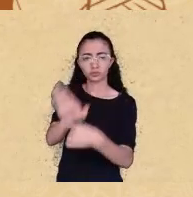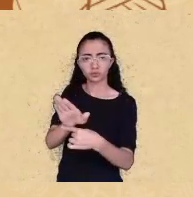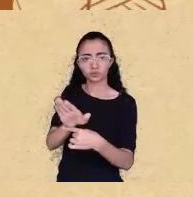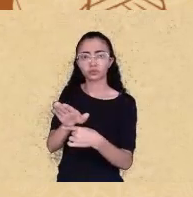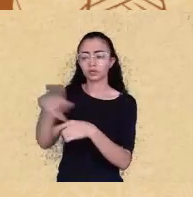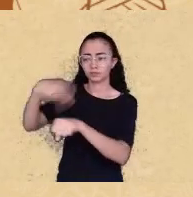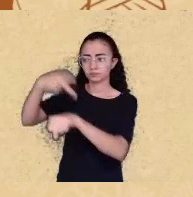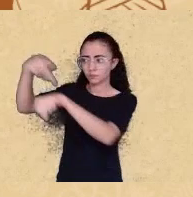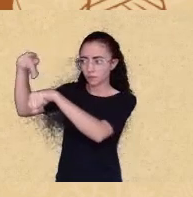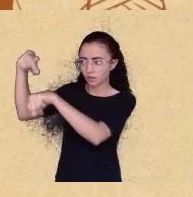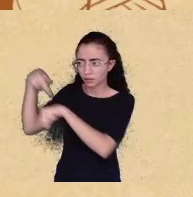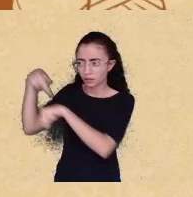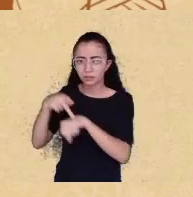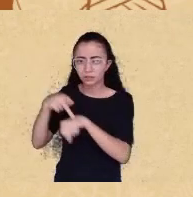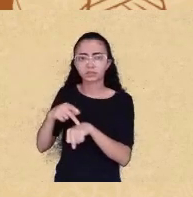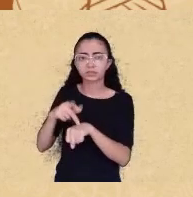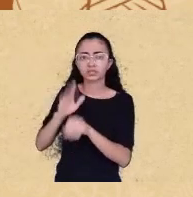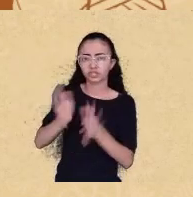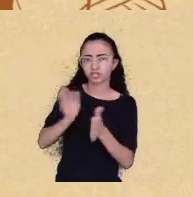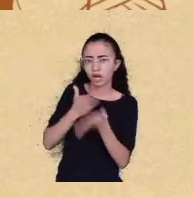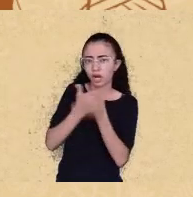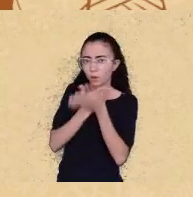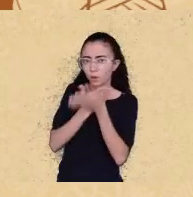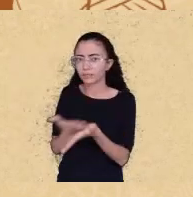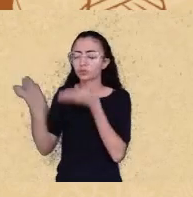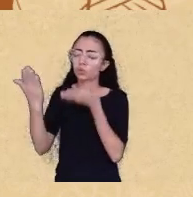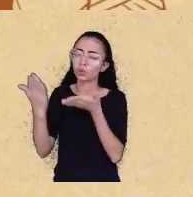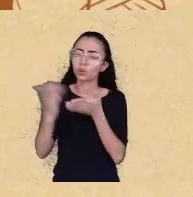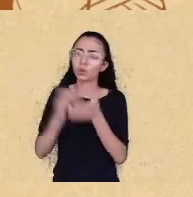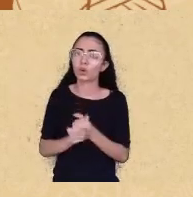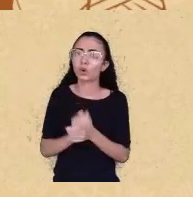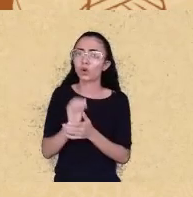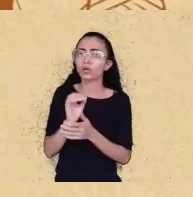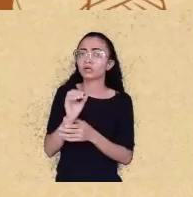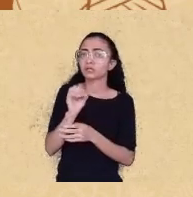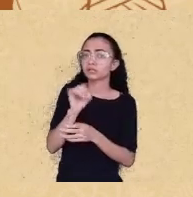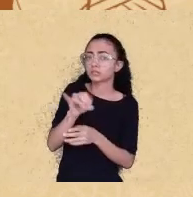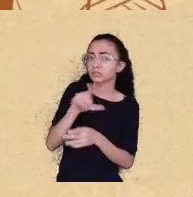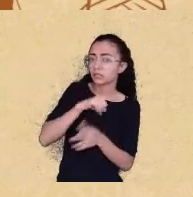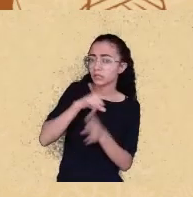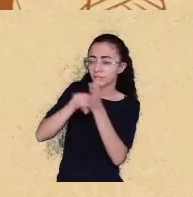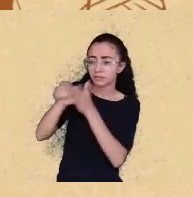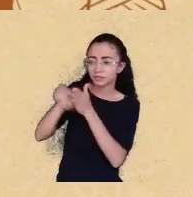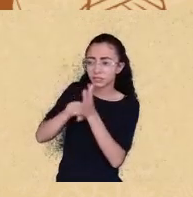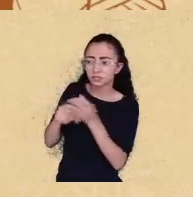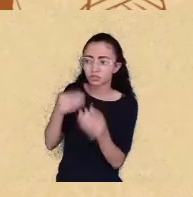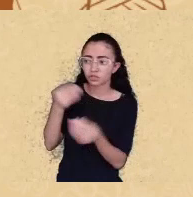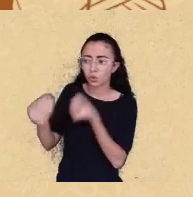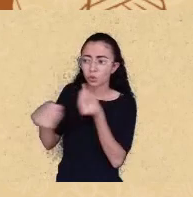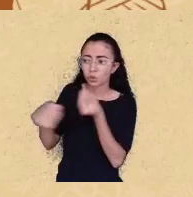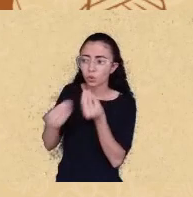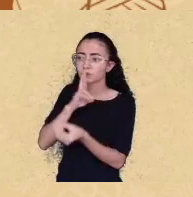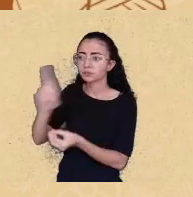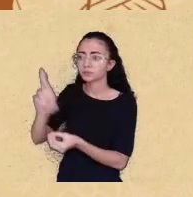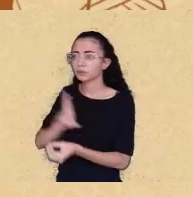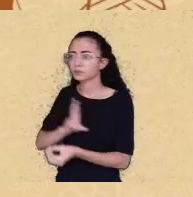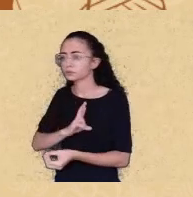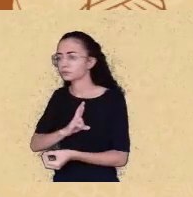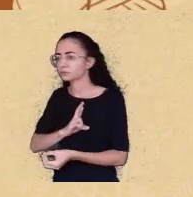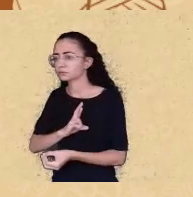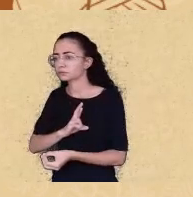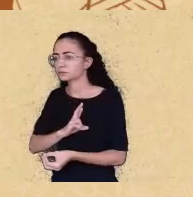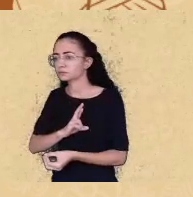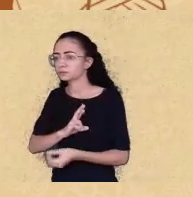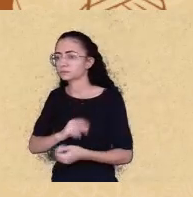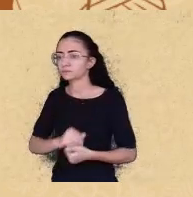implementação disso, se há alguma pesquisa sobre resultados, né, já do